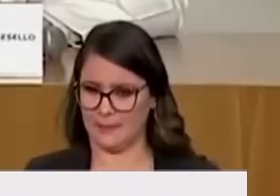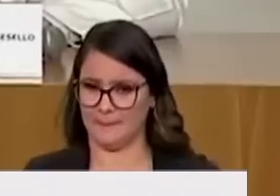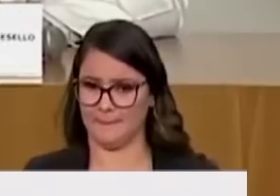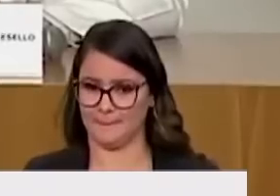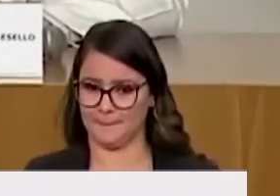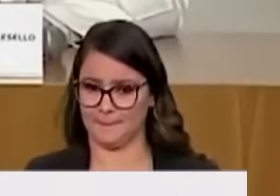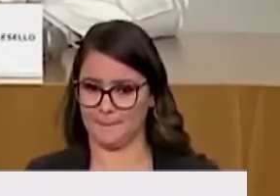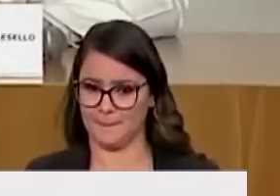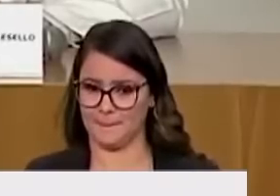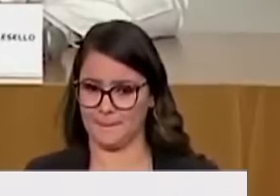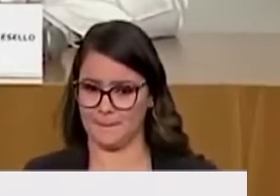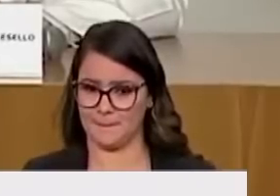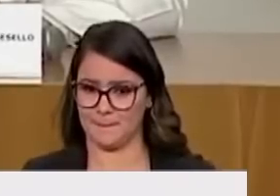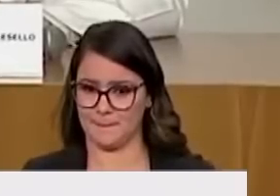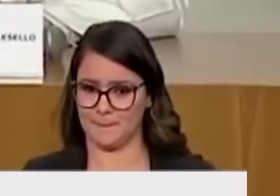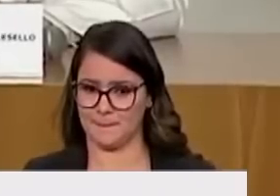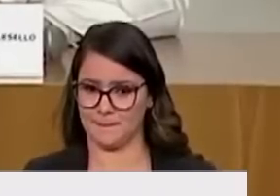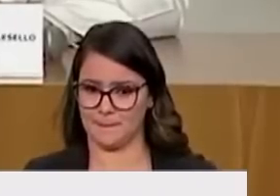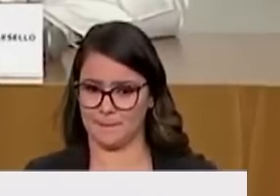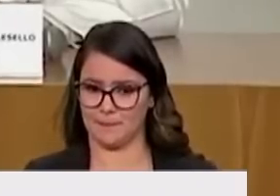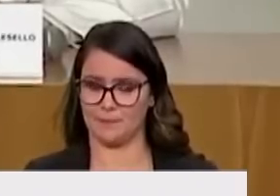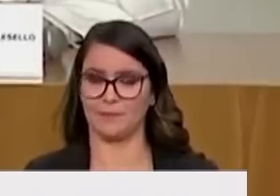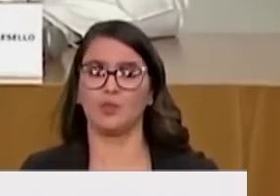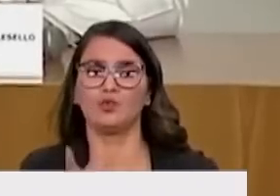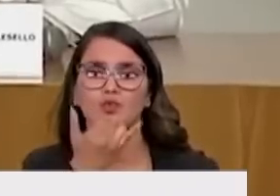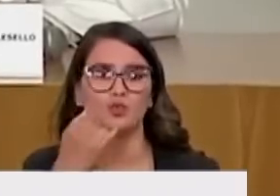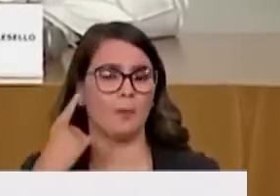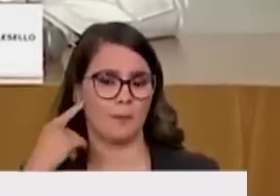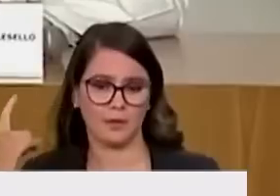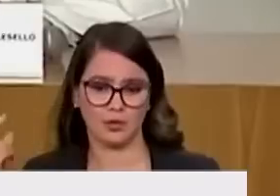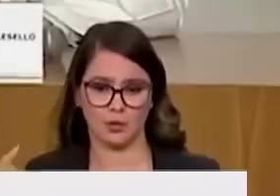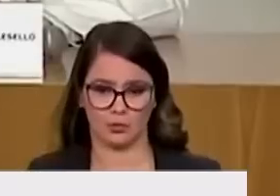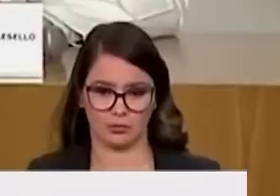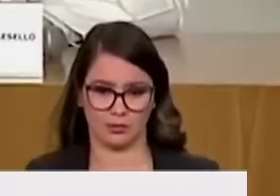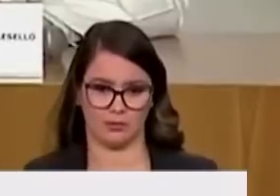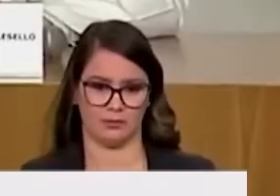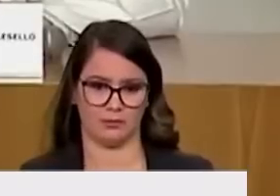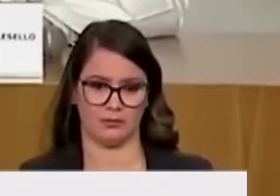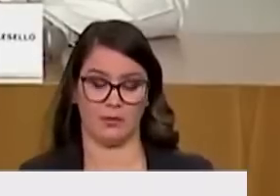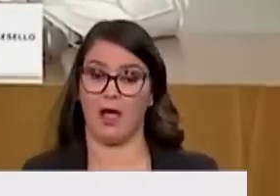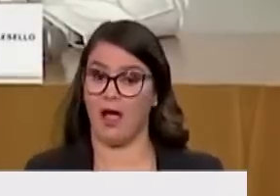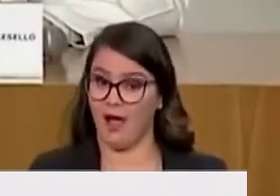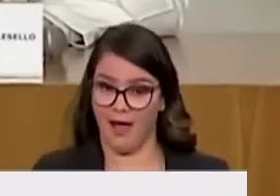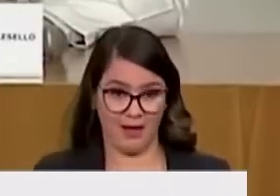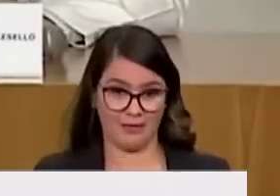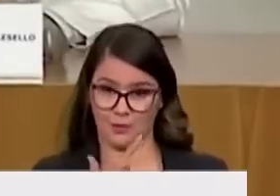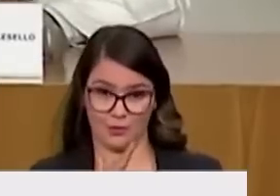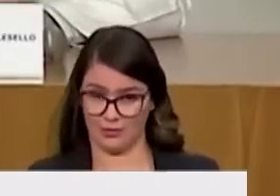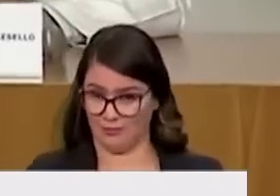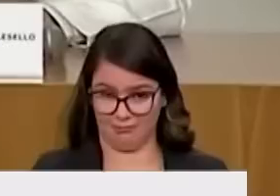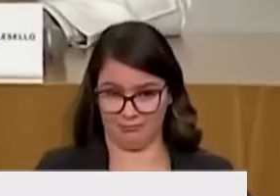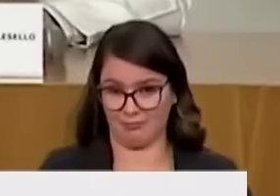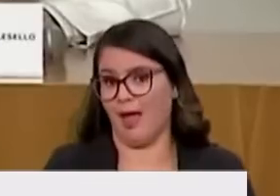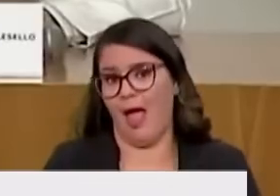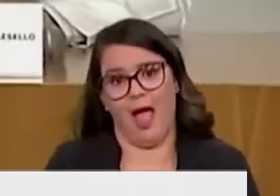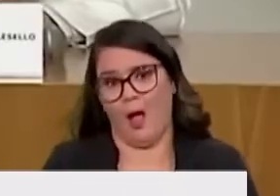Pessoal, para você que nos acompanha, nós estamos de olho na entrevista coletiva dos médicos que operaram o presidente Lula. Eles estão conversando para ver quem vai responder. A